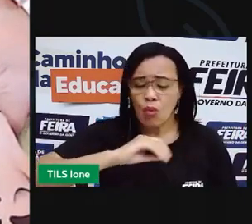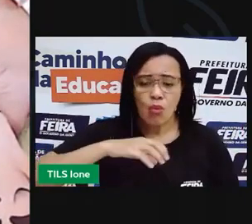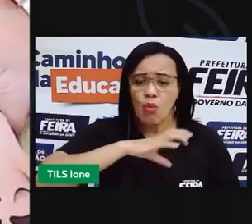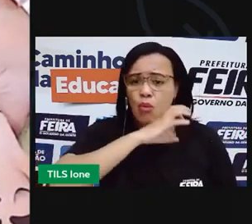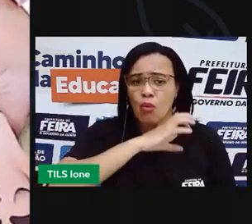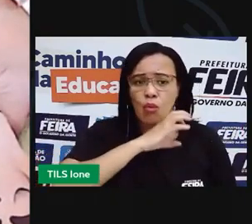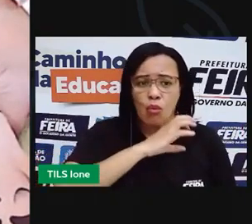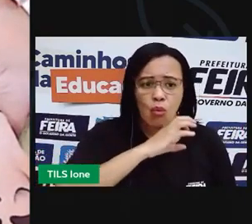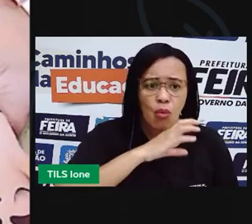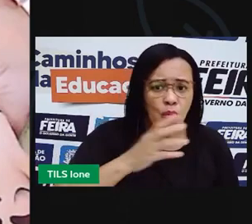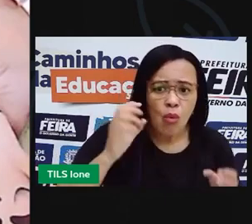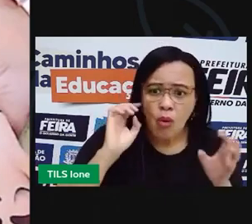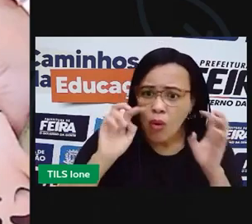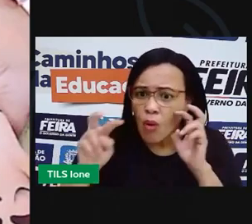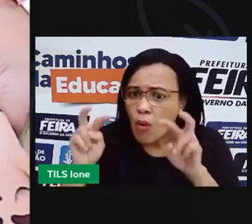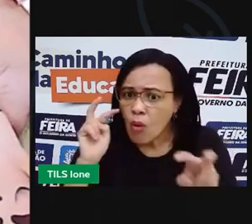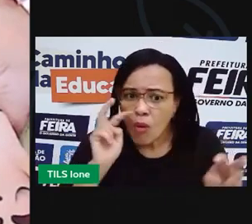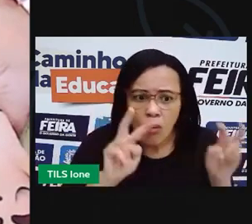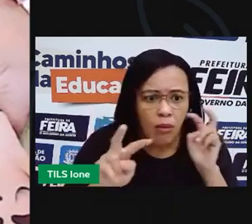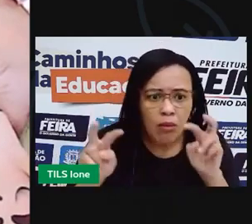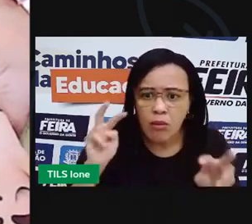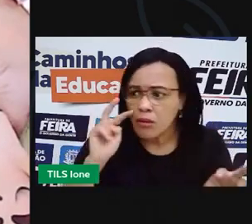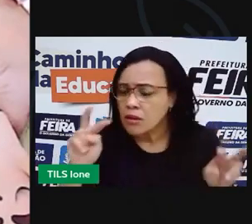Todos espiavam a onça.